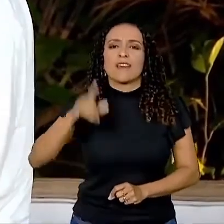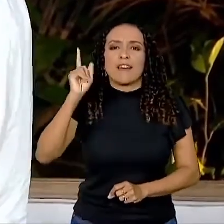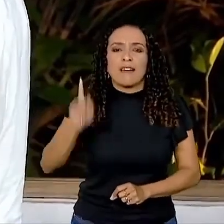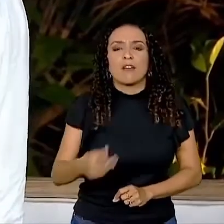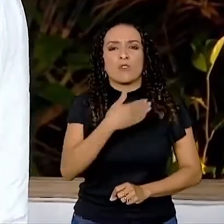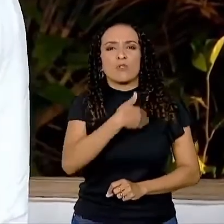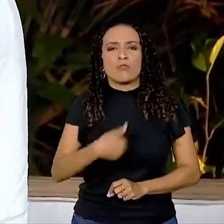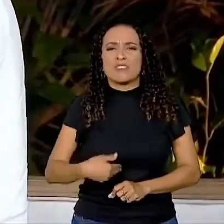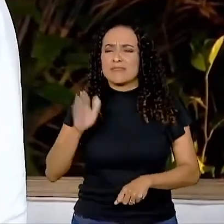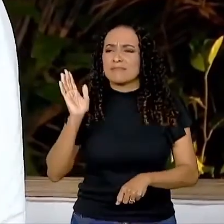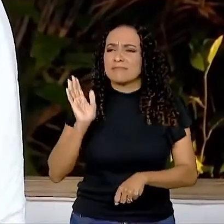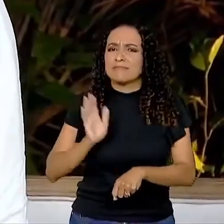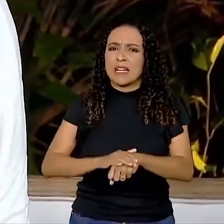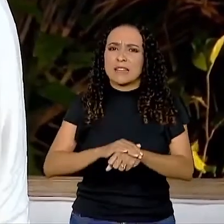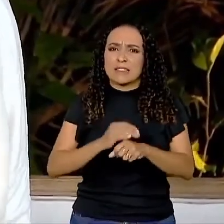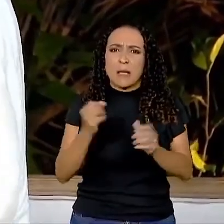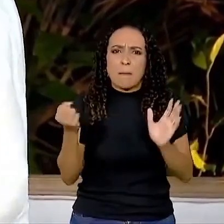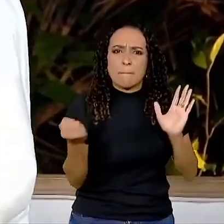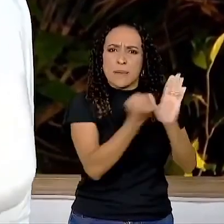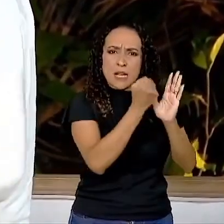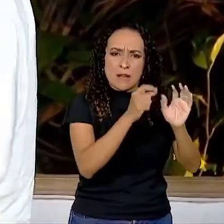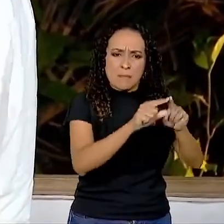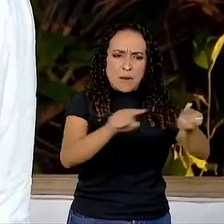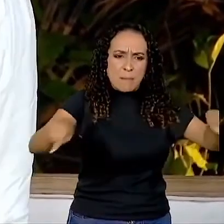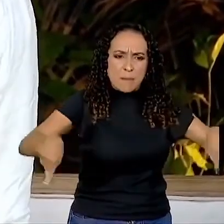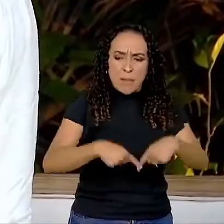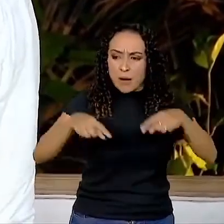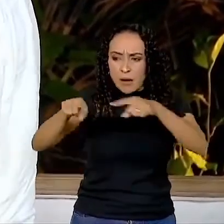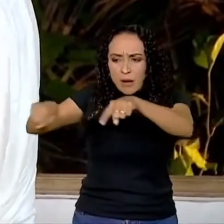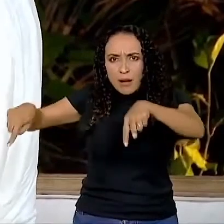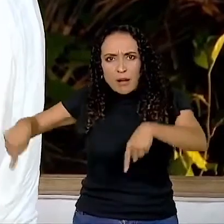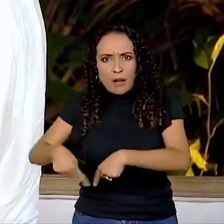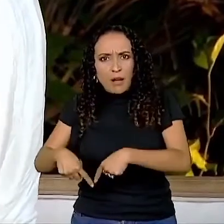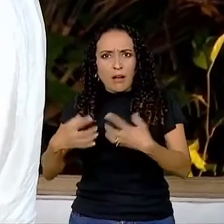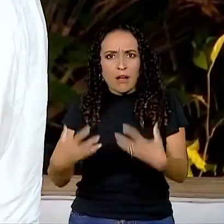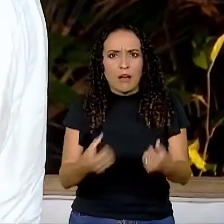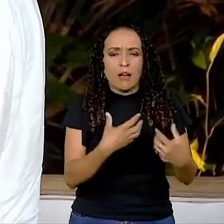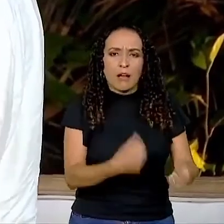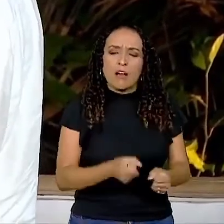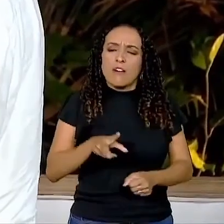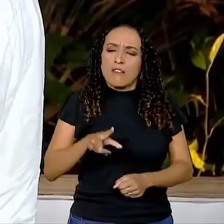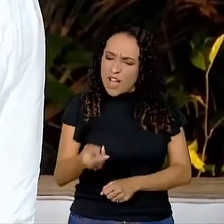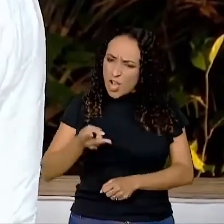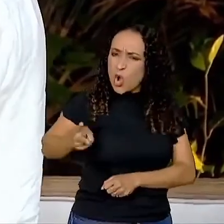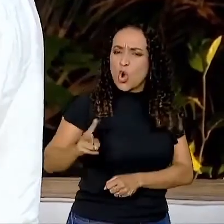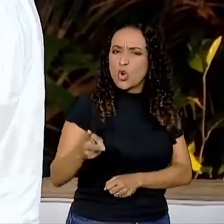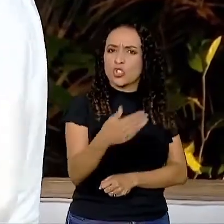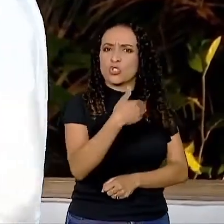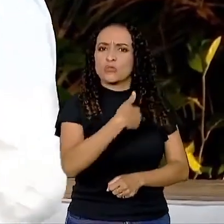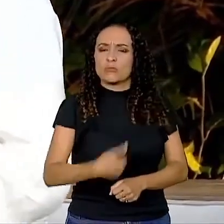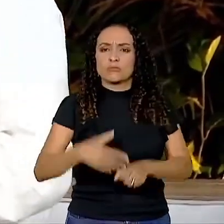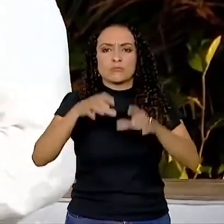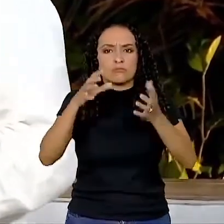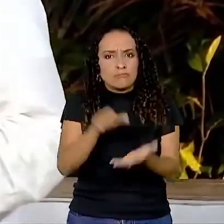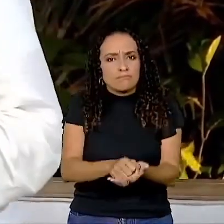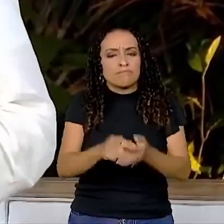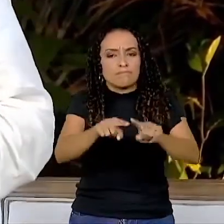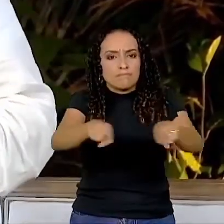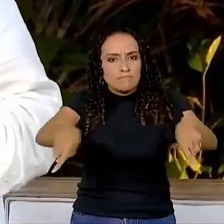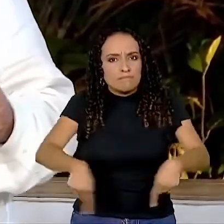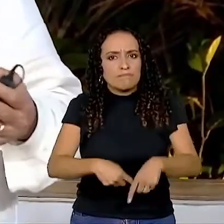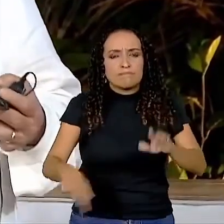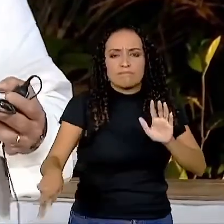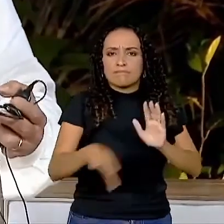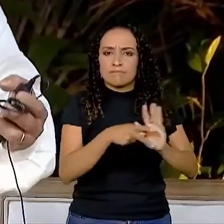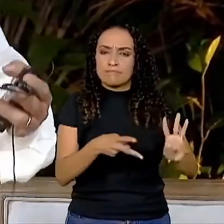governo que mais remarcou terra indígena e é o governo que vai continuar remarcando terra indígena e vai